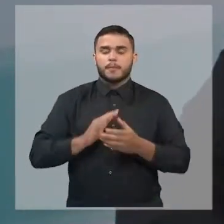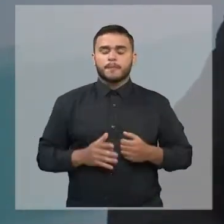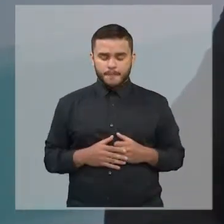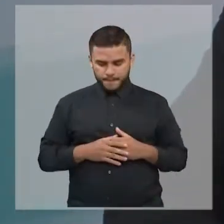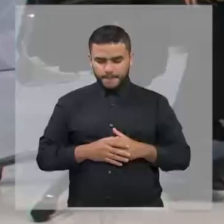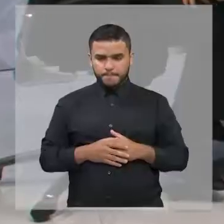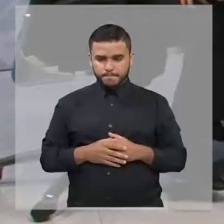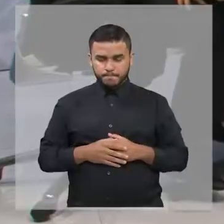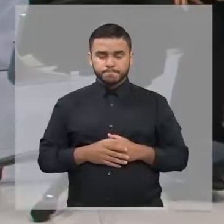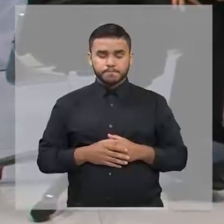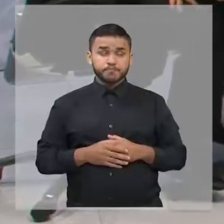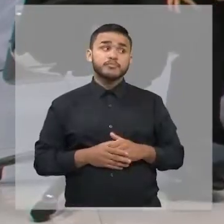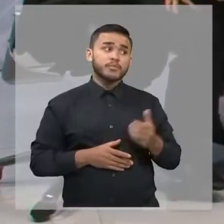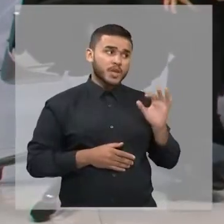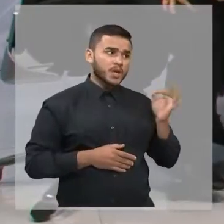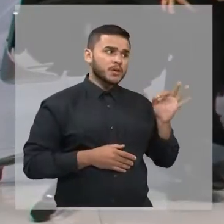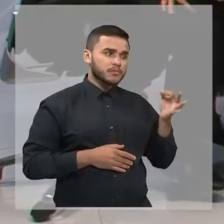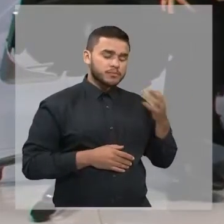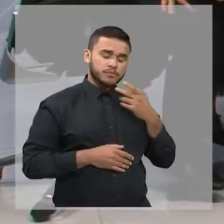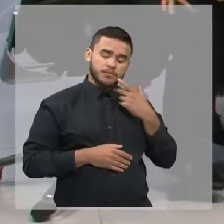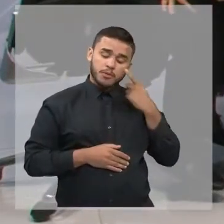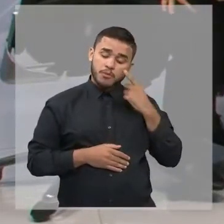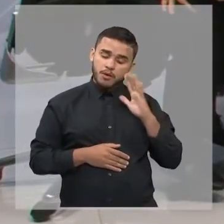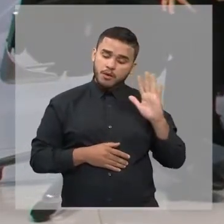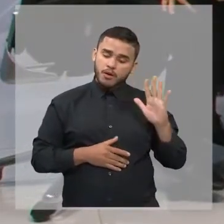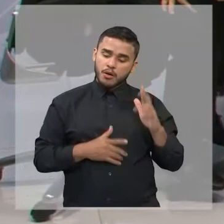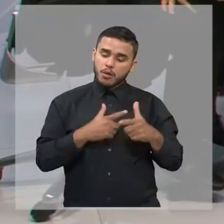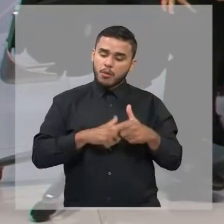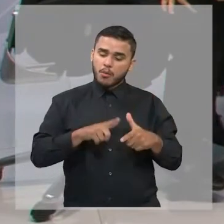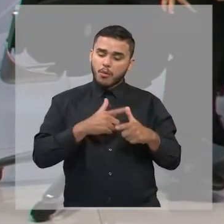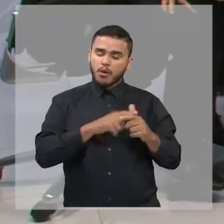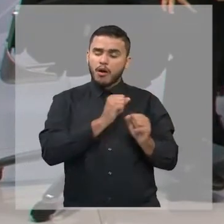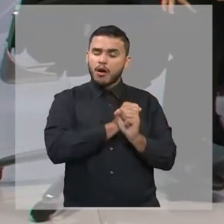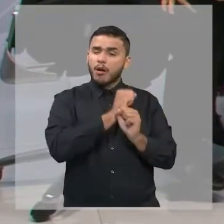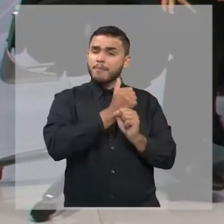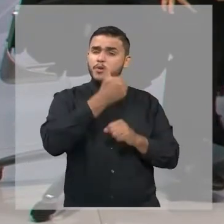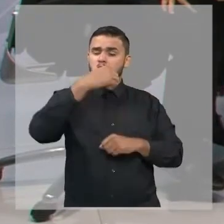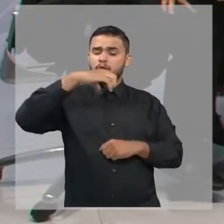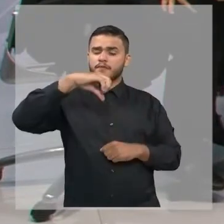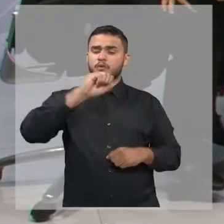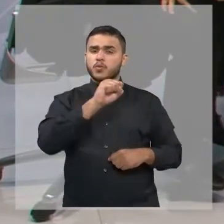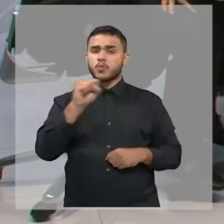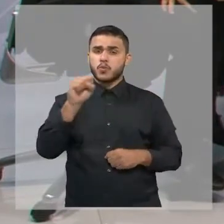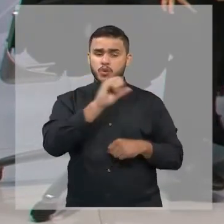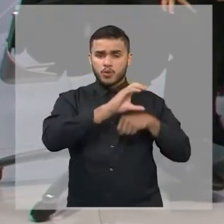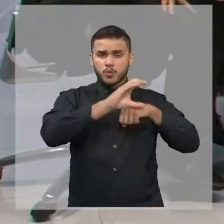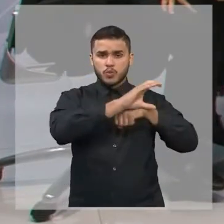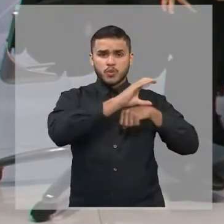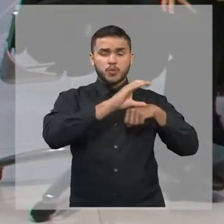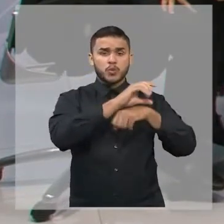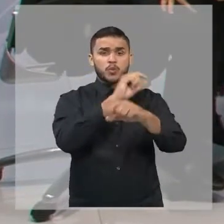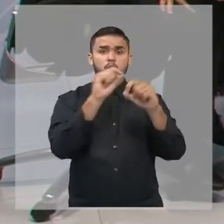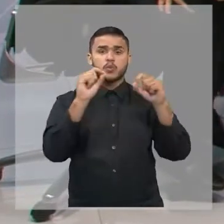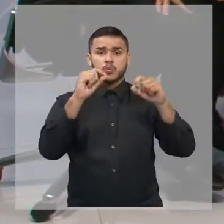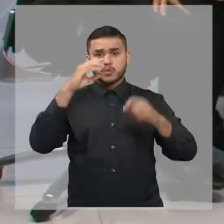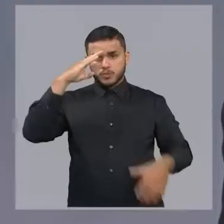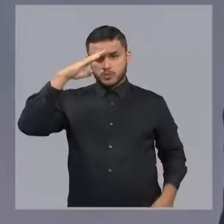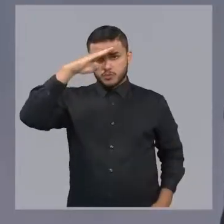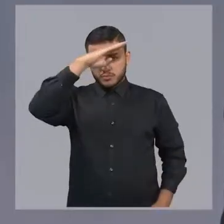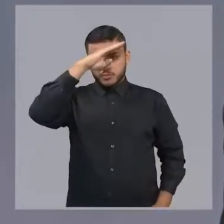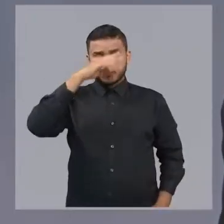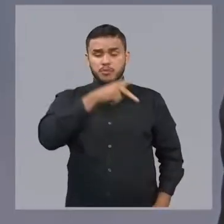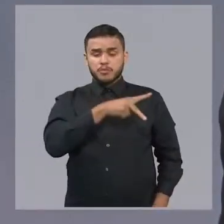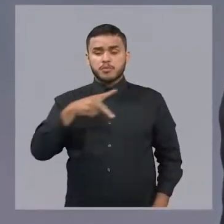o seguinte, historicamente no Brasil, desde a Constituição, Arnaldo, o presidente... ele cooptava o